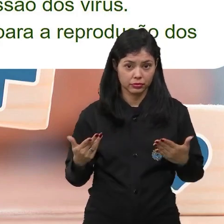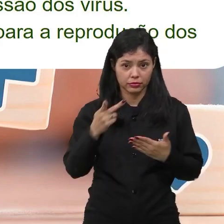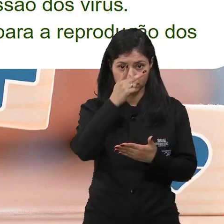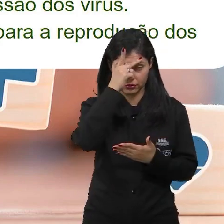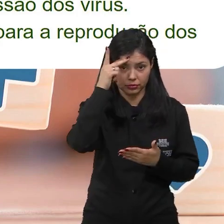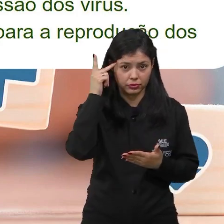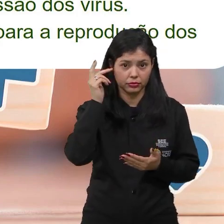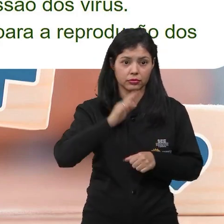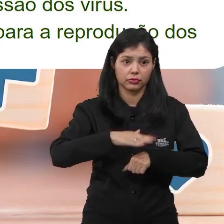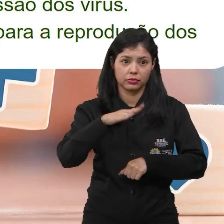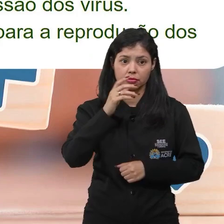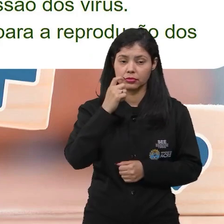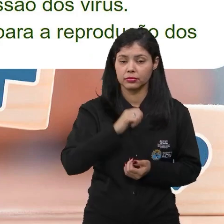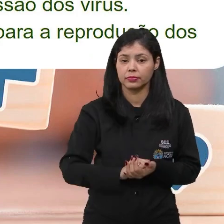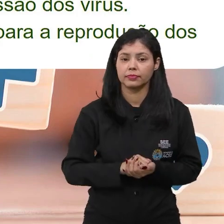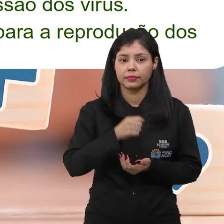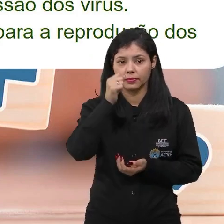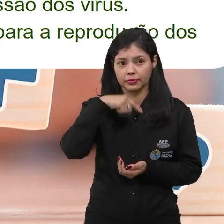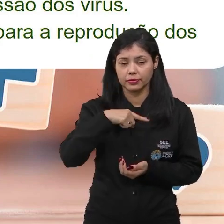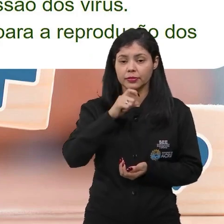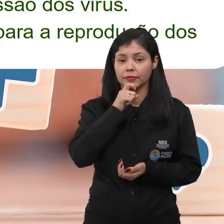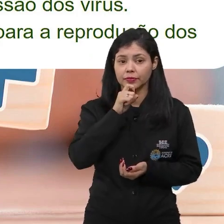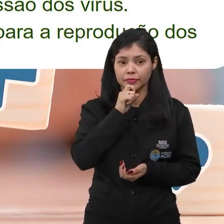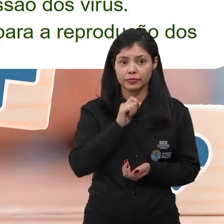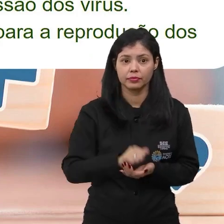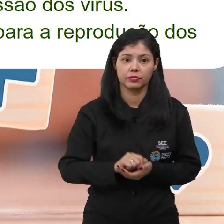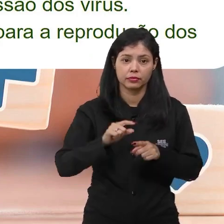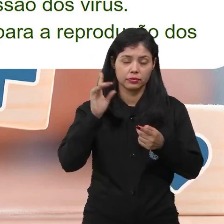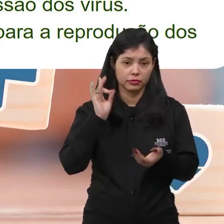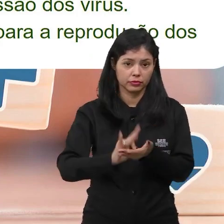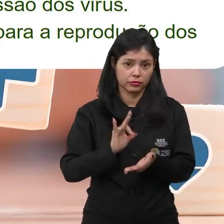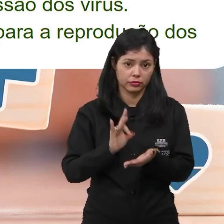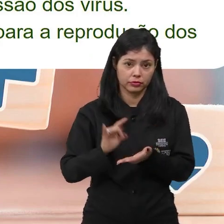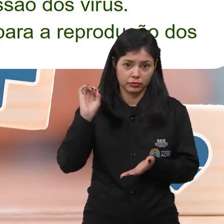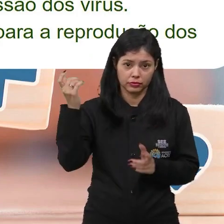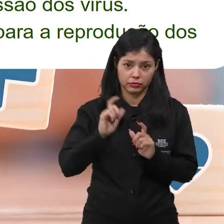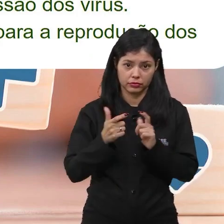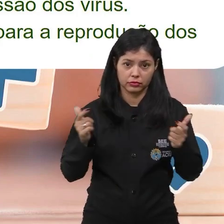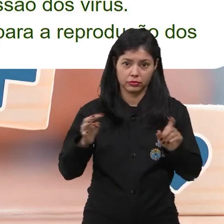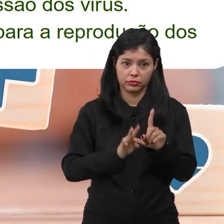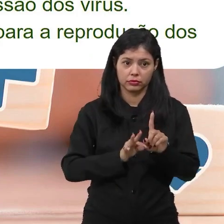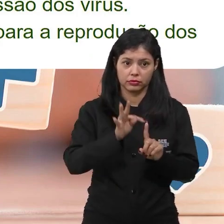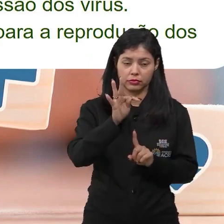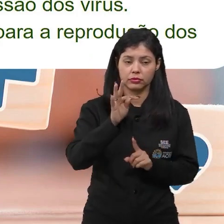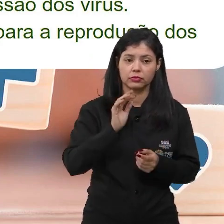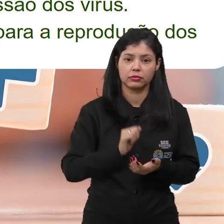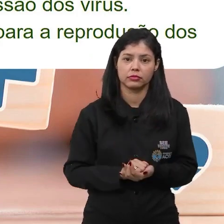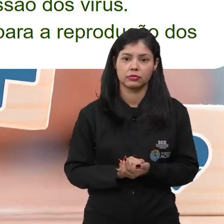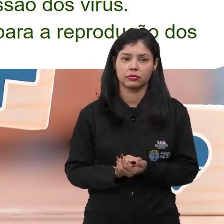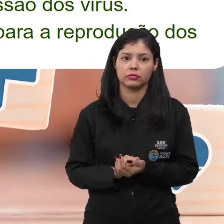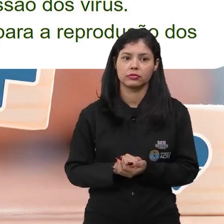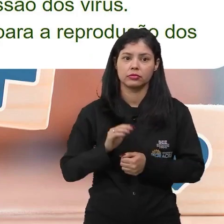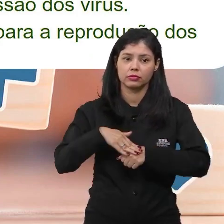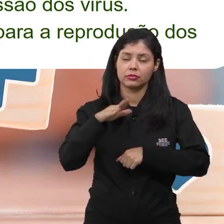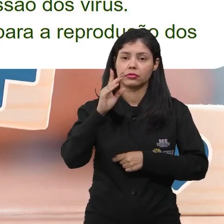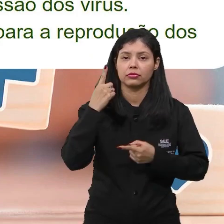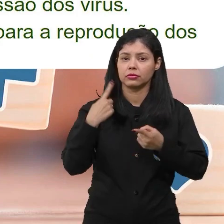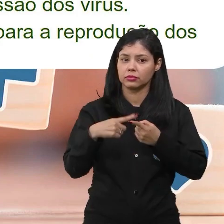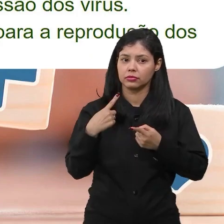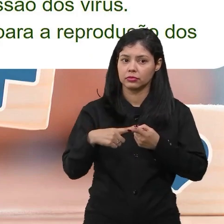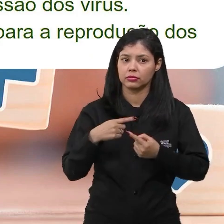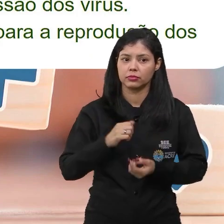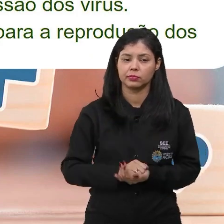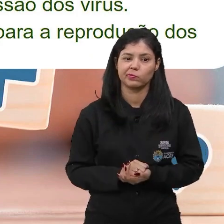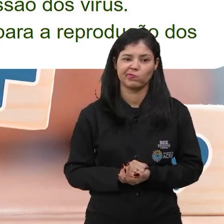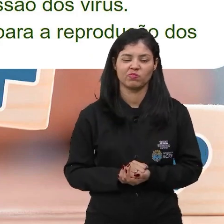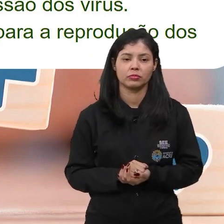que há mais pessoas resfriadas quando está frio. Na verdade, essa ocorrência aumenta com temperaturas mais baixas.